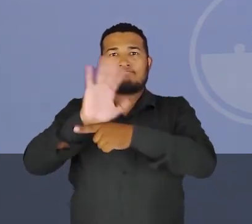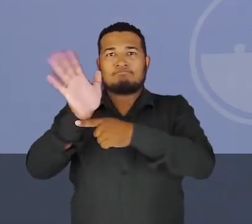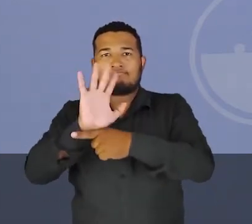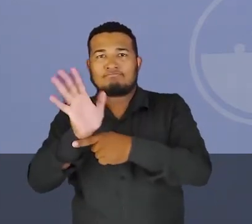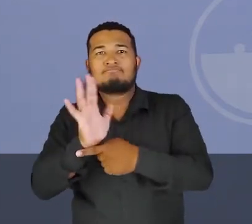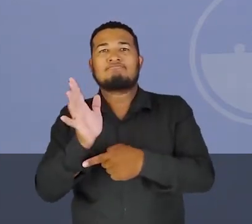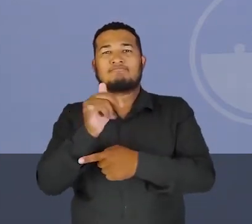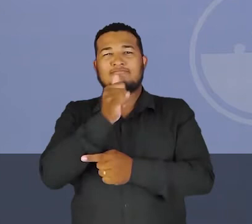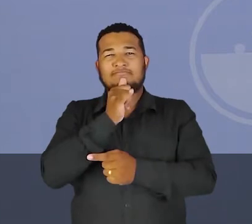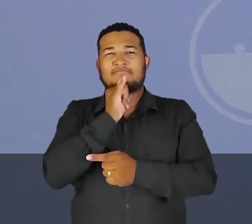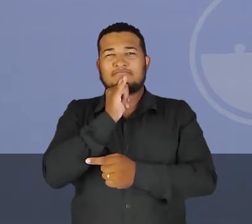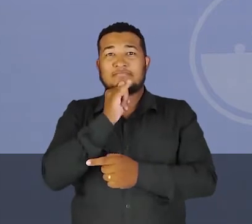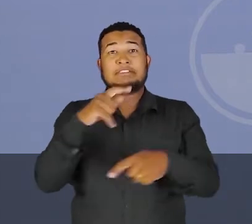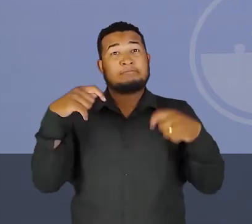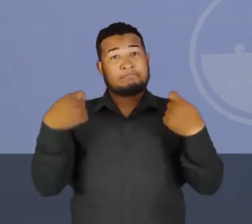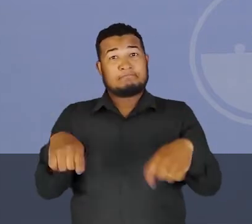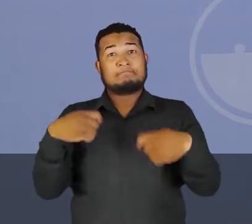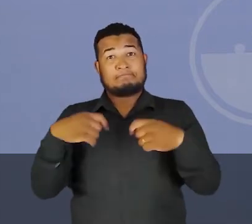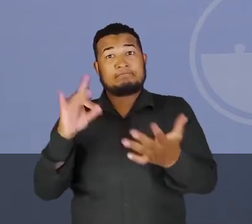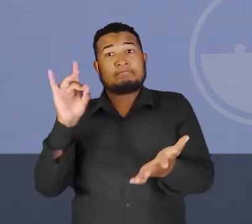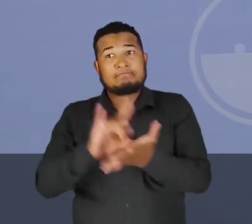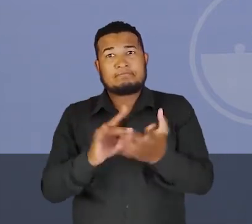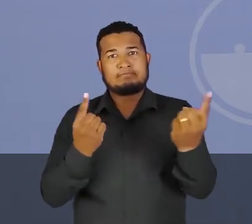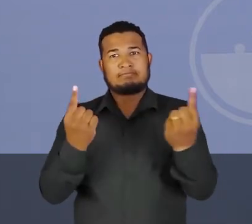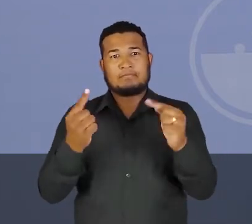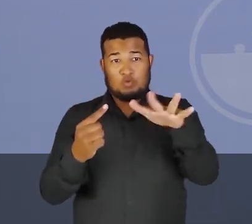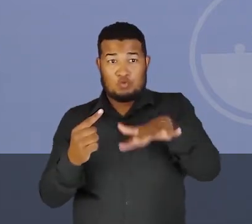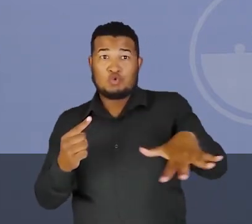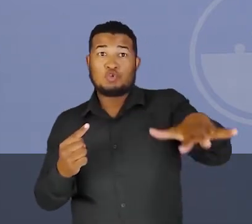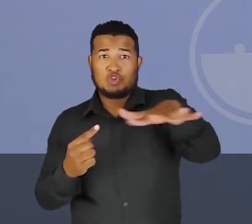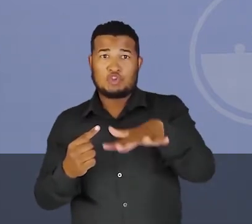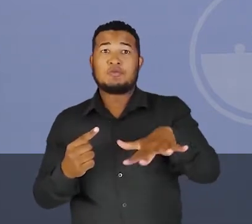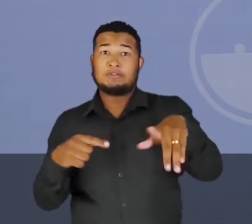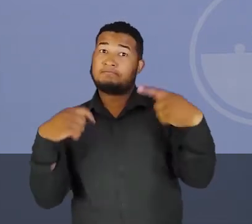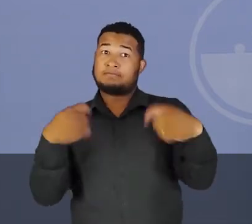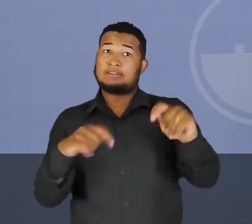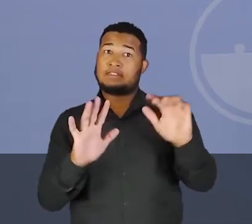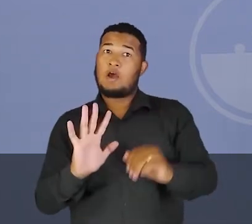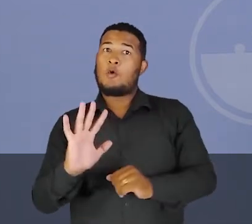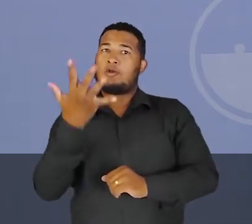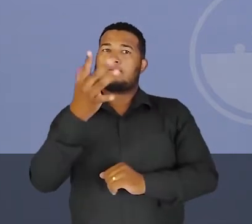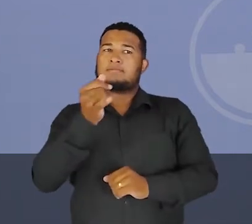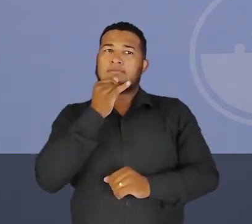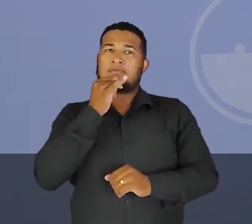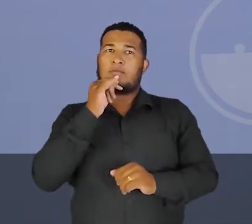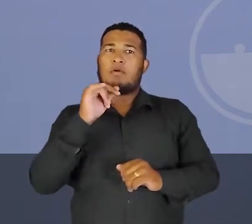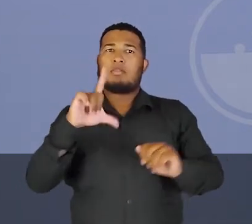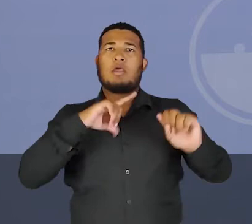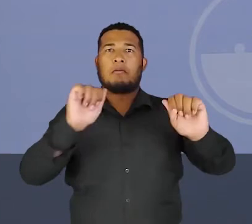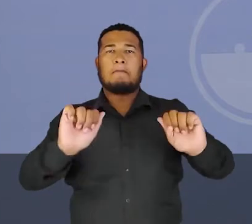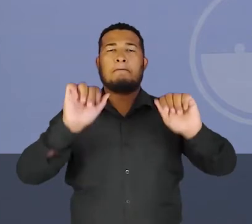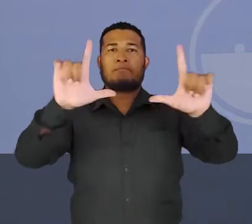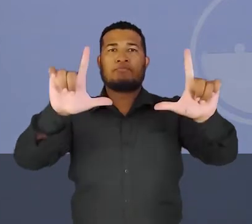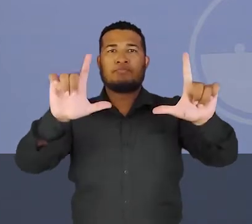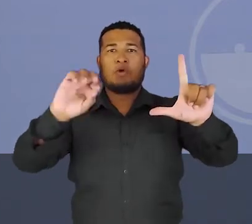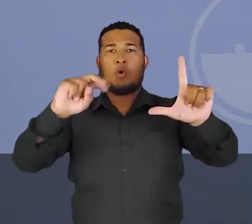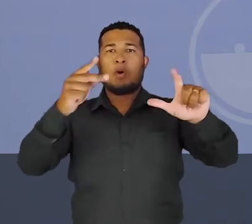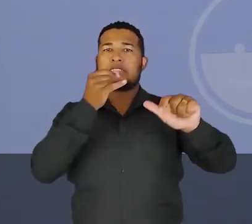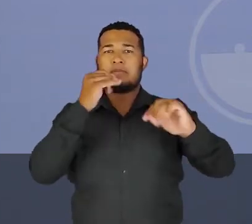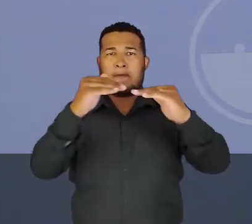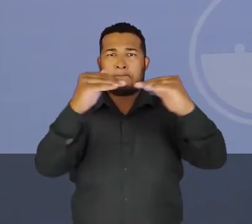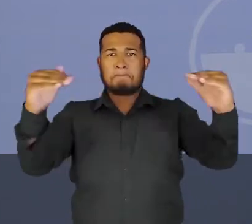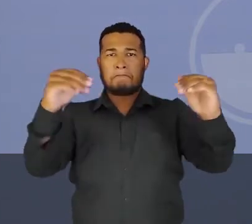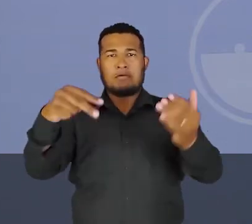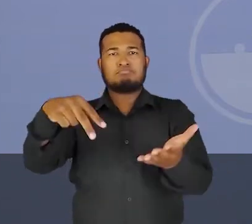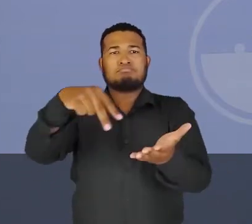exemplo, dependem tanto de um espaço, de acontecer dentro de um espaço, seja o espaço da tela, seja o palco do